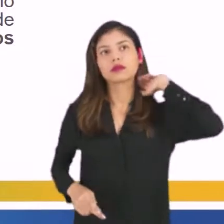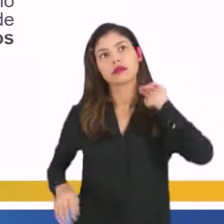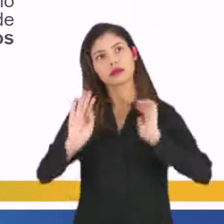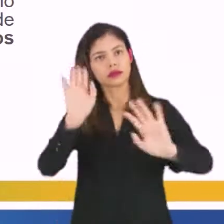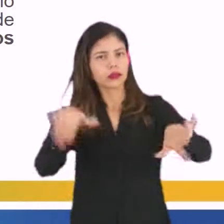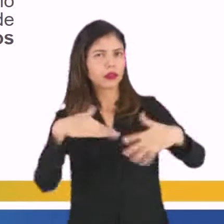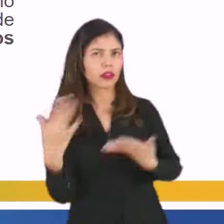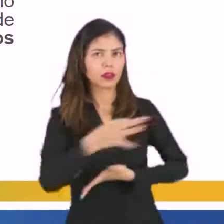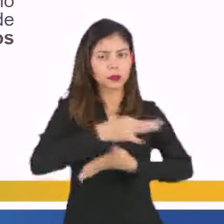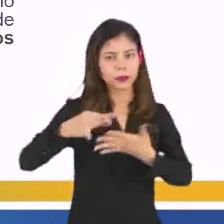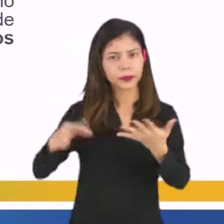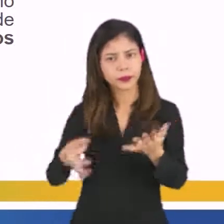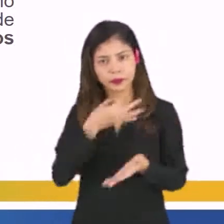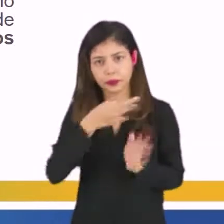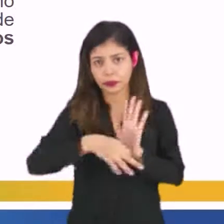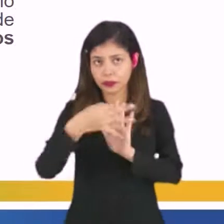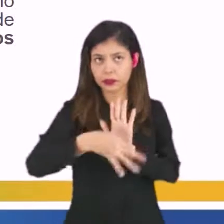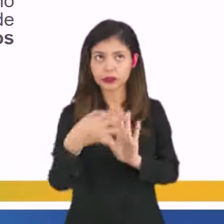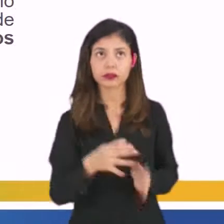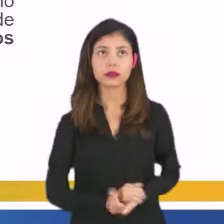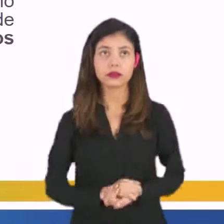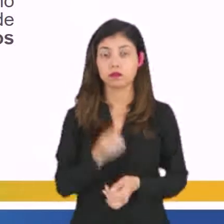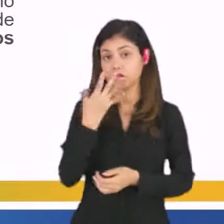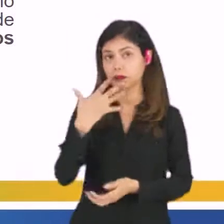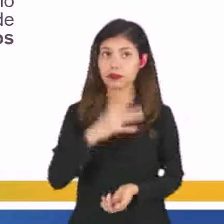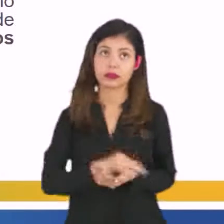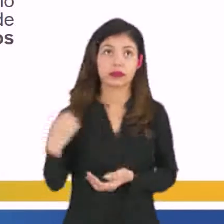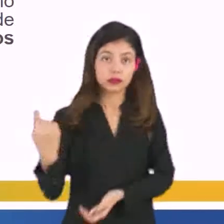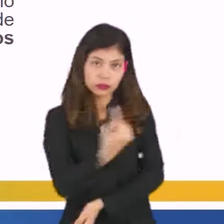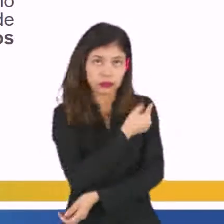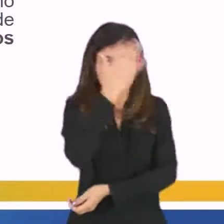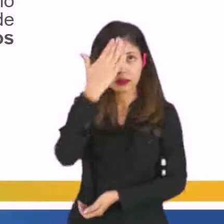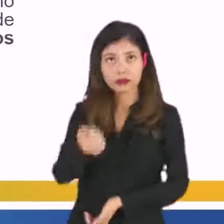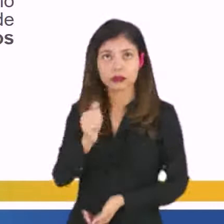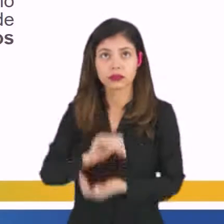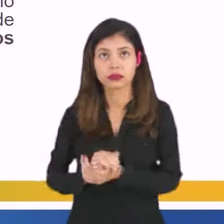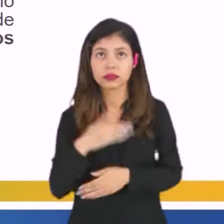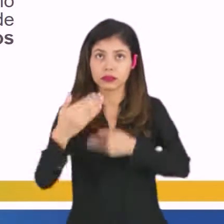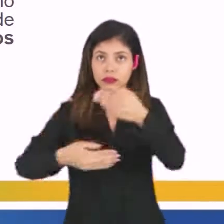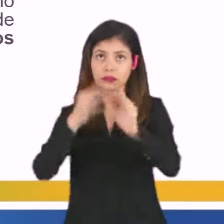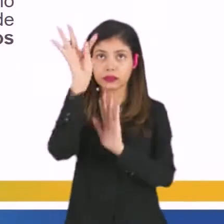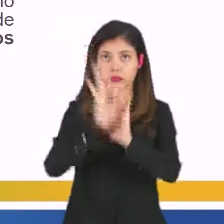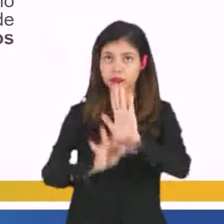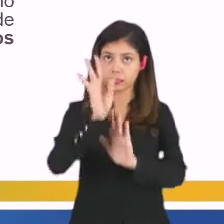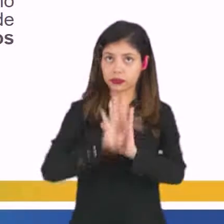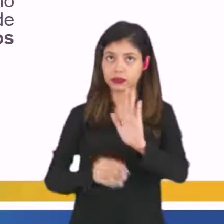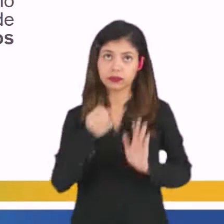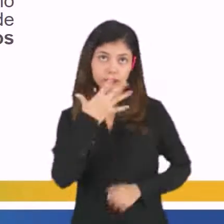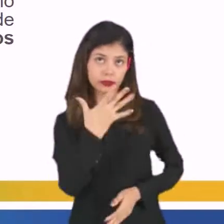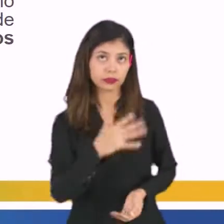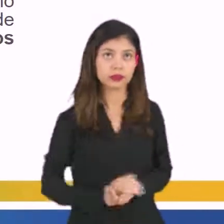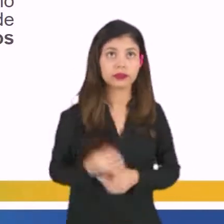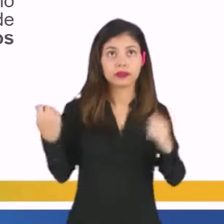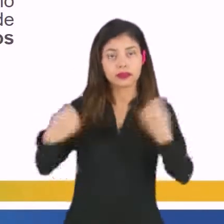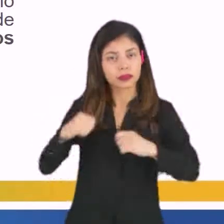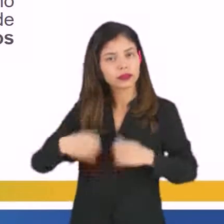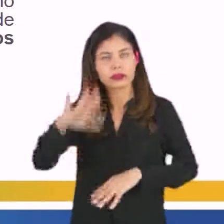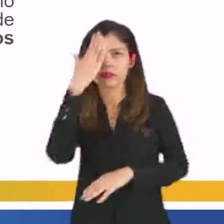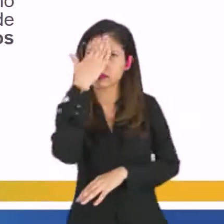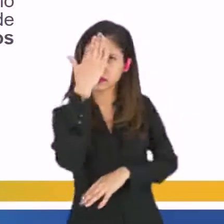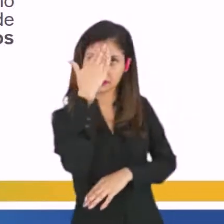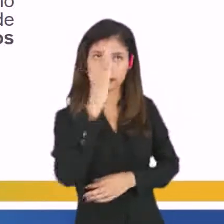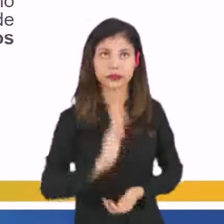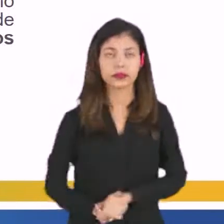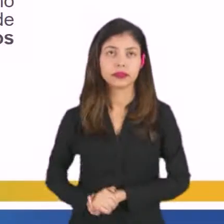Quais são os tipos de argumentos? Bom, nós já sabemos que para desenvolver bem um texto,